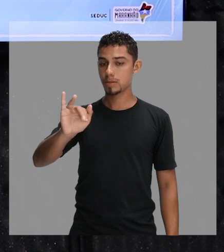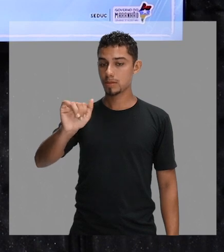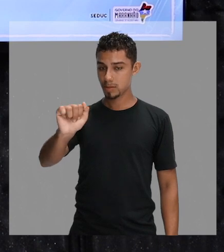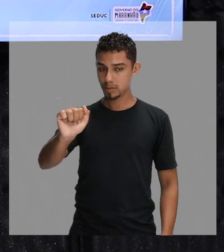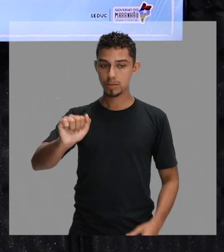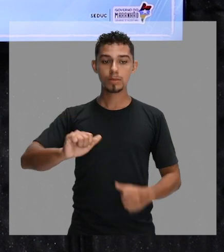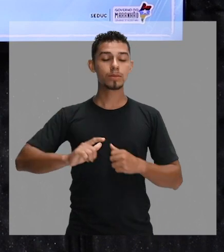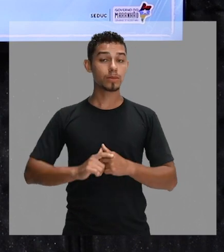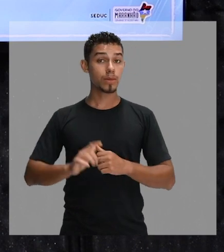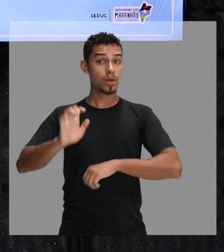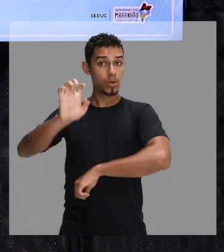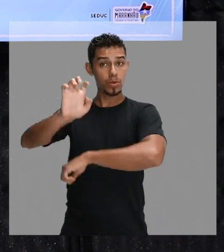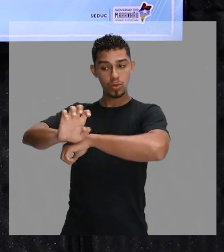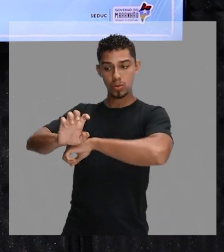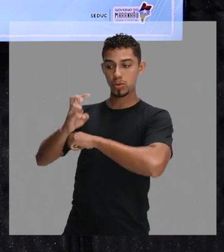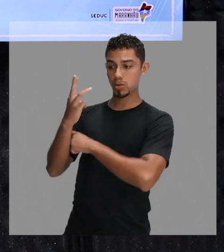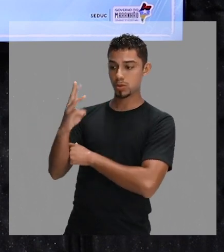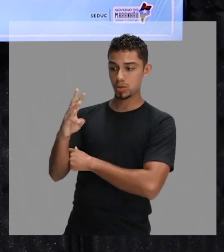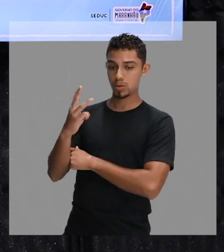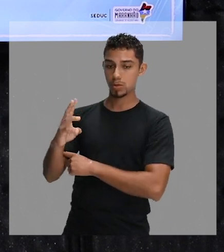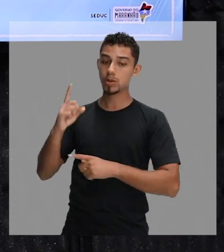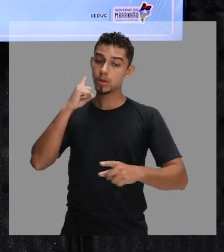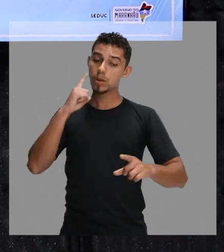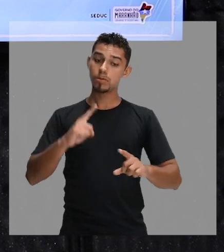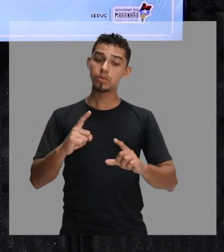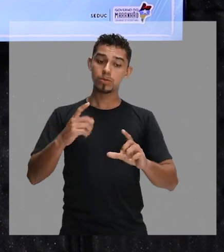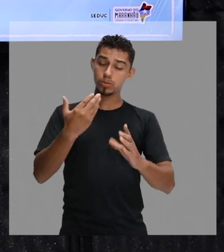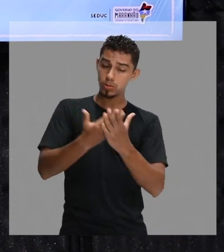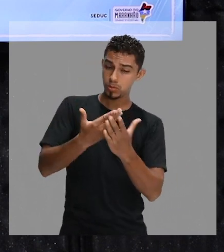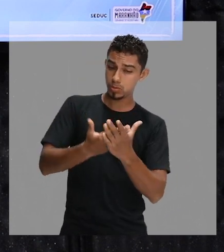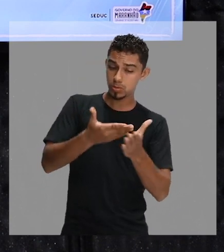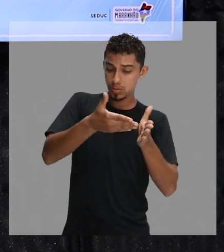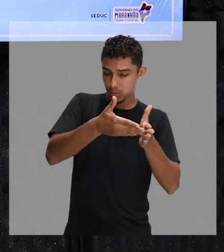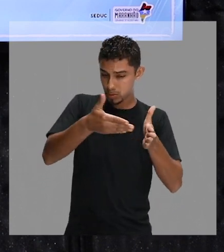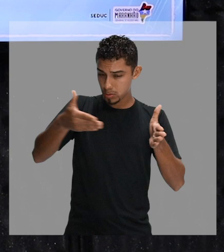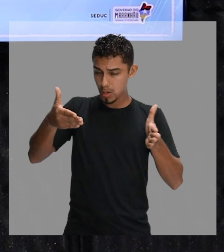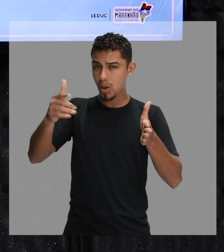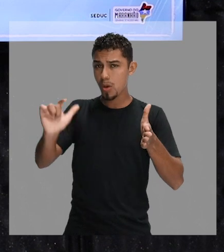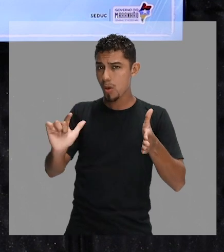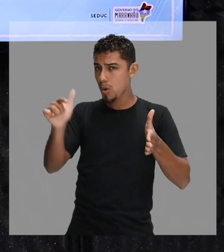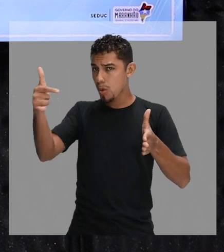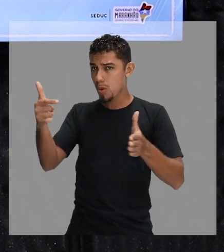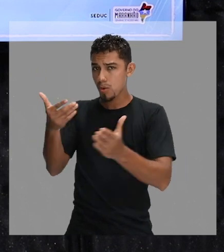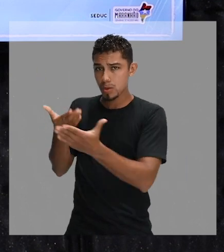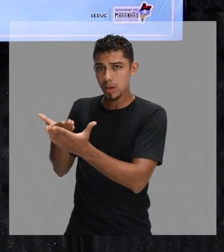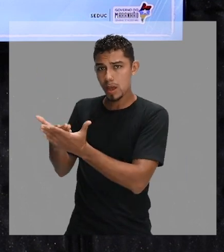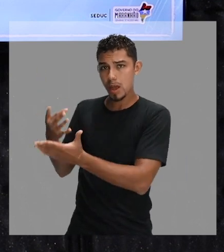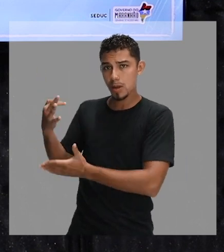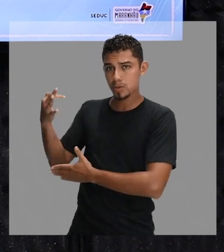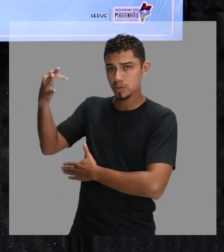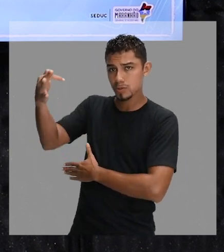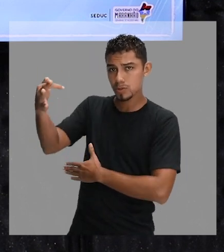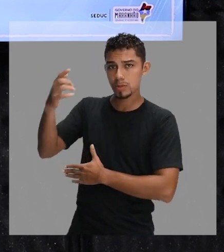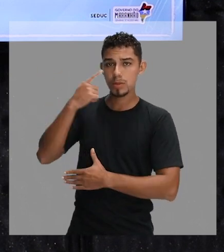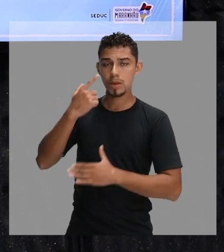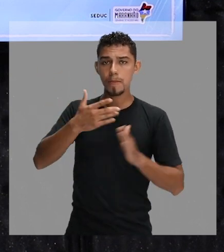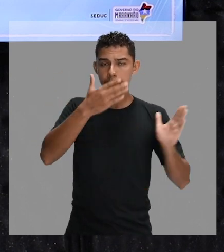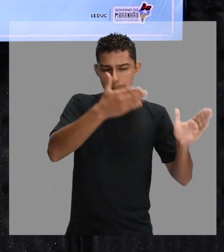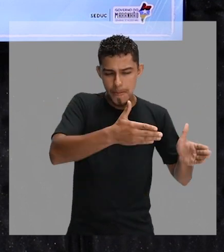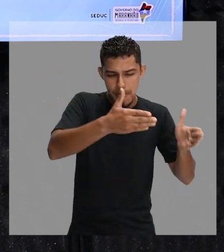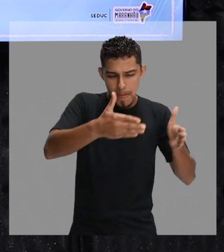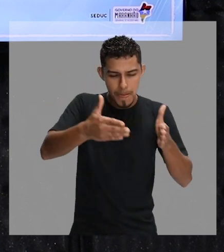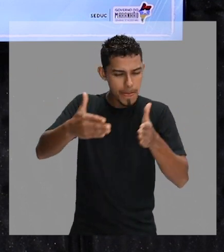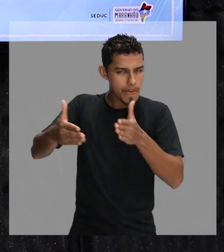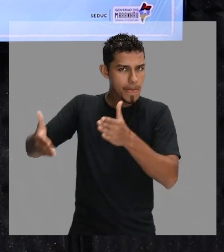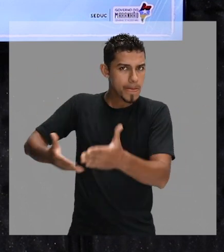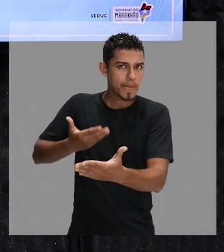os outros tópicos sobre clima e hidrografia, nós estudaremos em outras aulas. Então, é uma sequência de aulas em que